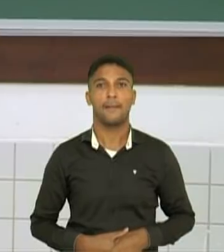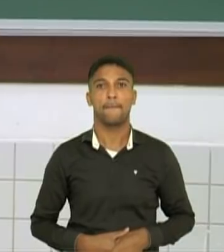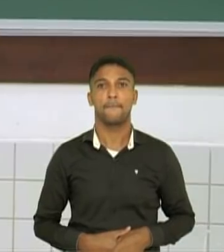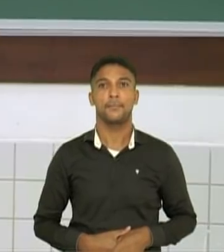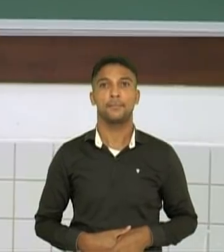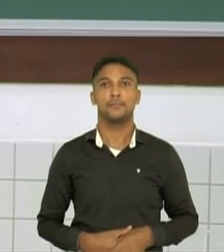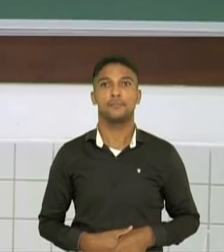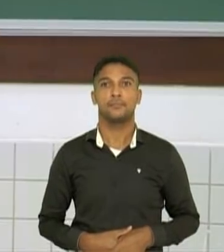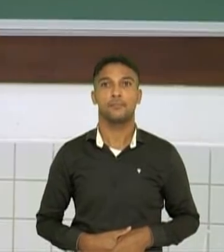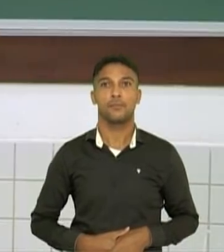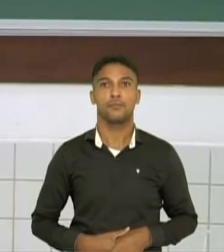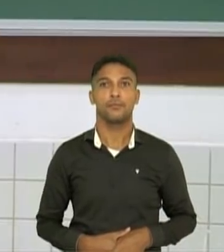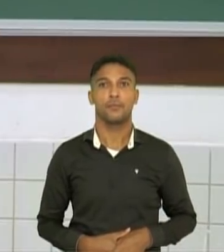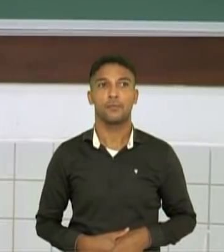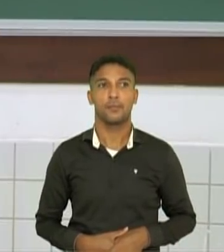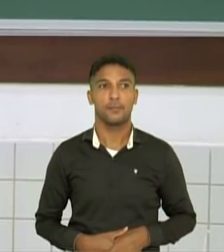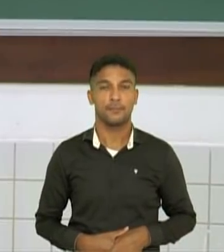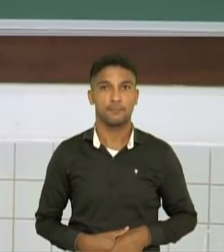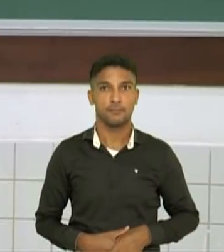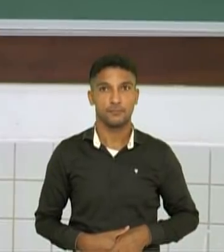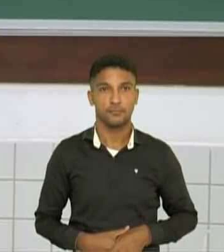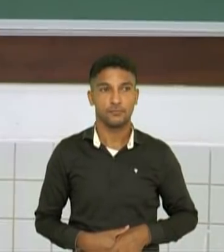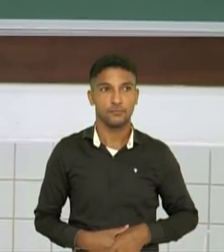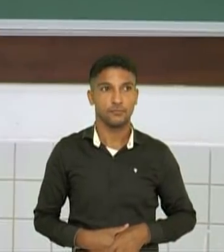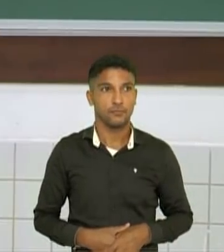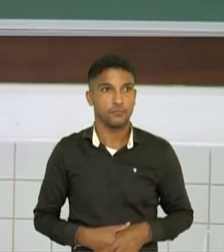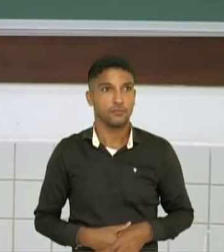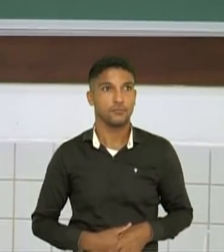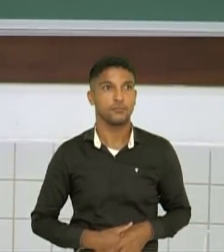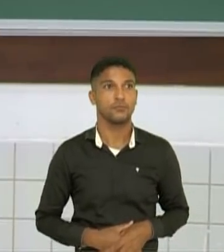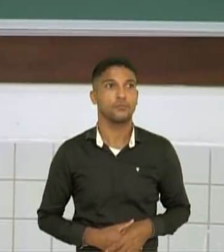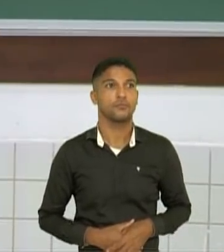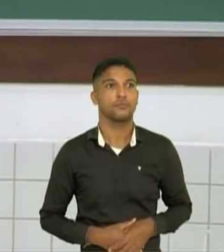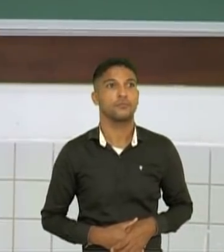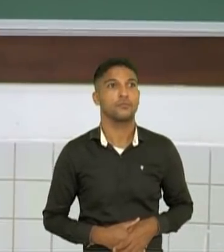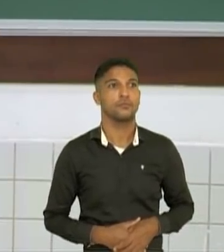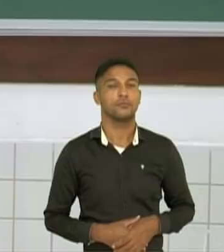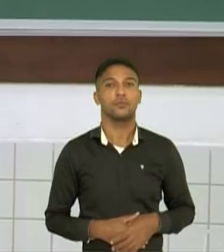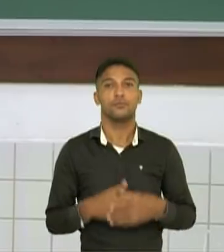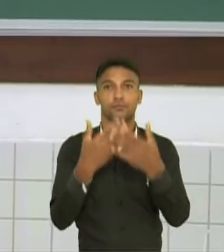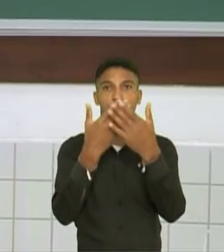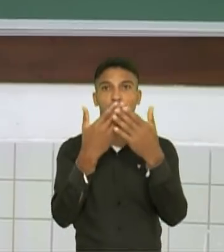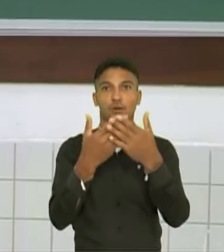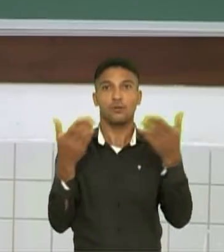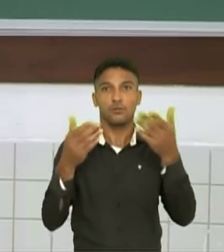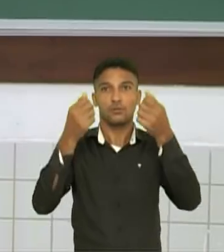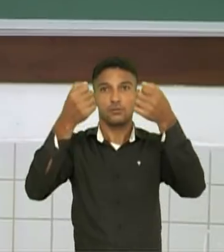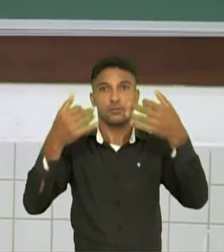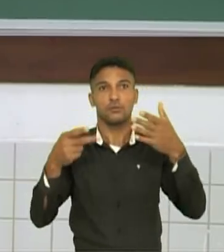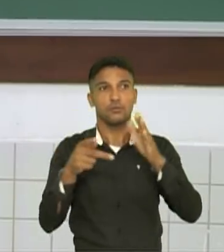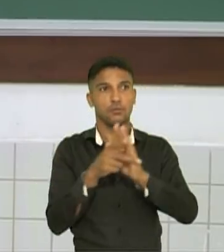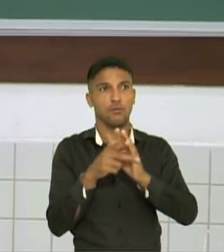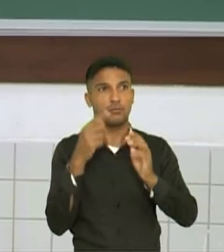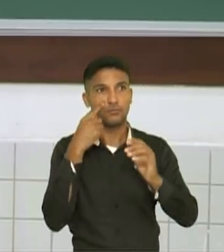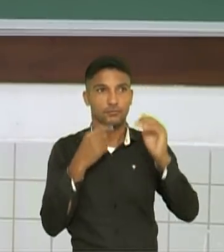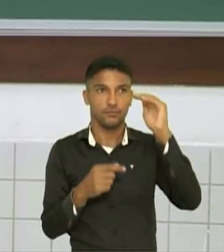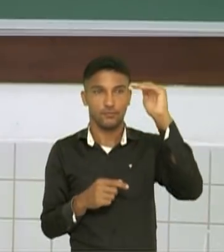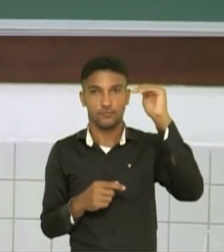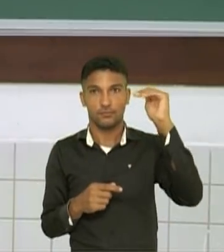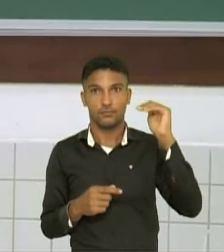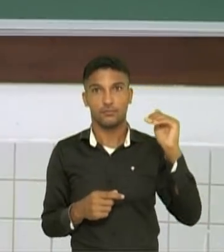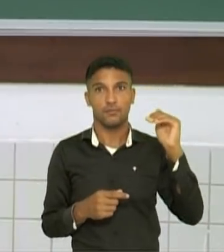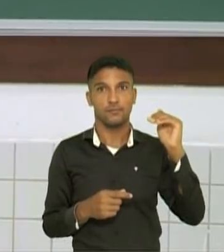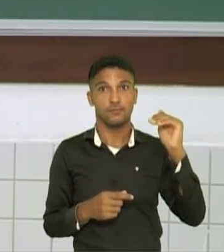vocês tenham acertado essa questão aqui, ok? Meus queridos, então, a gente falou aqui sobre grandezas físicas, né, que